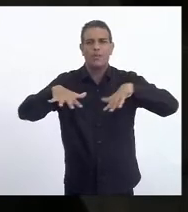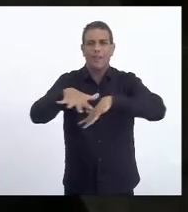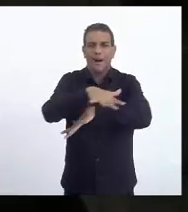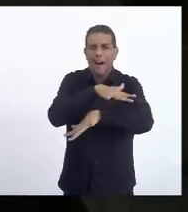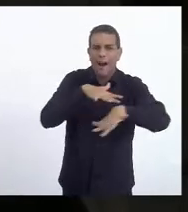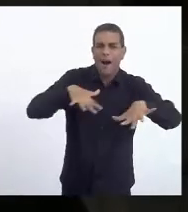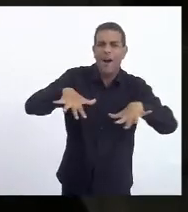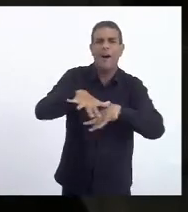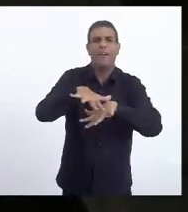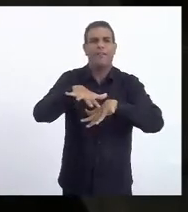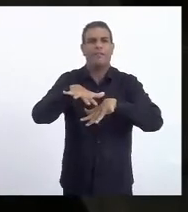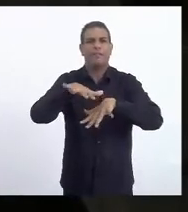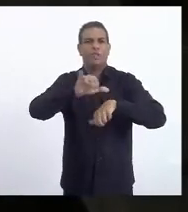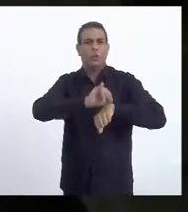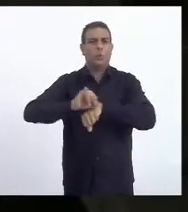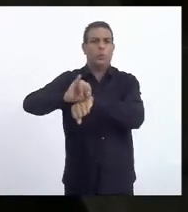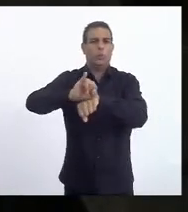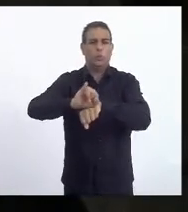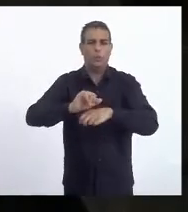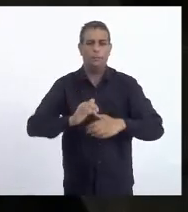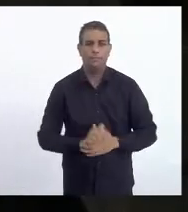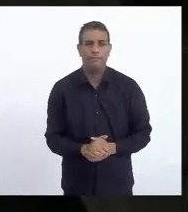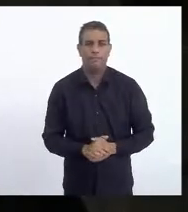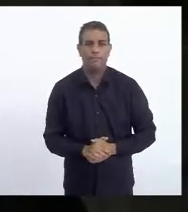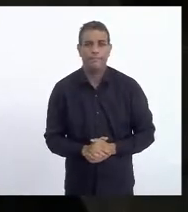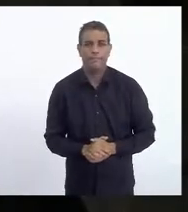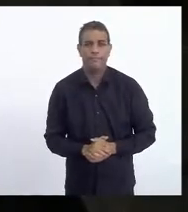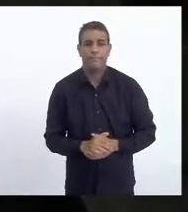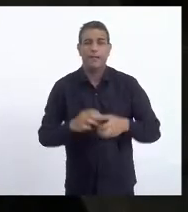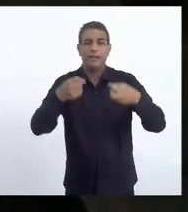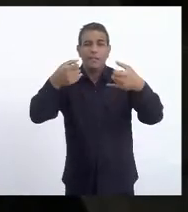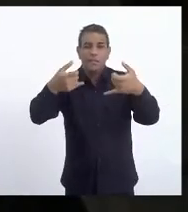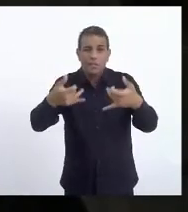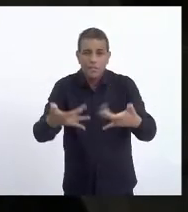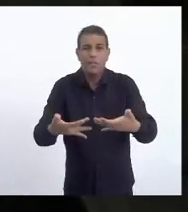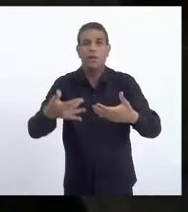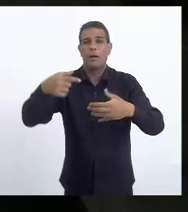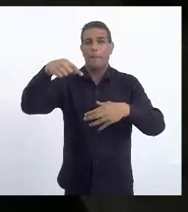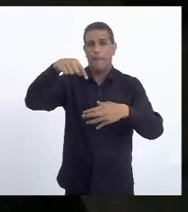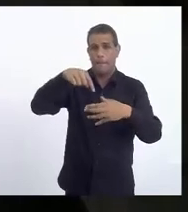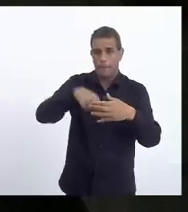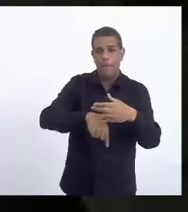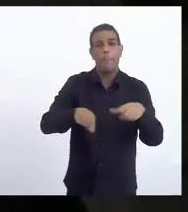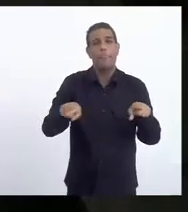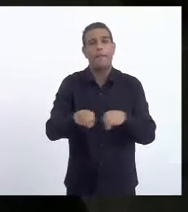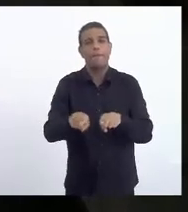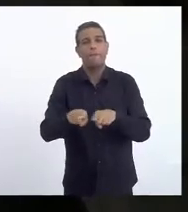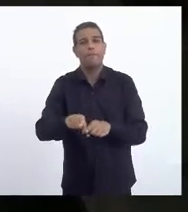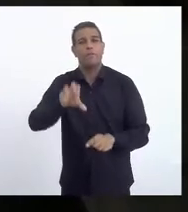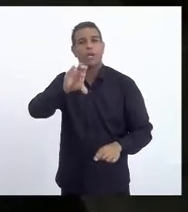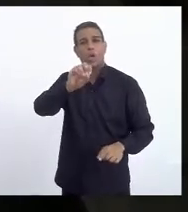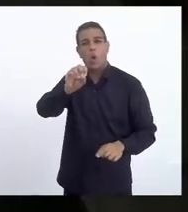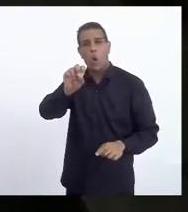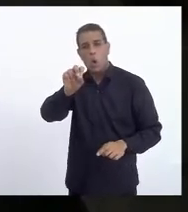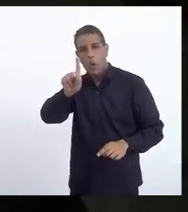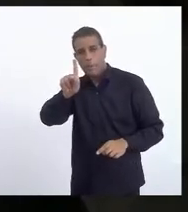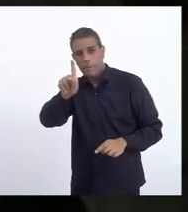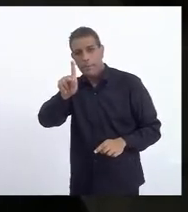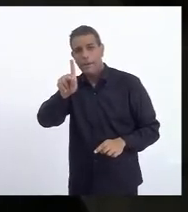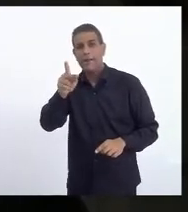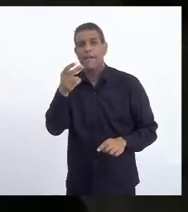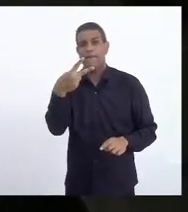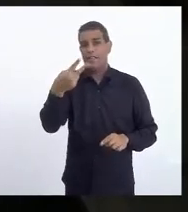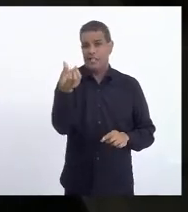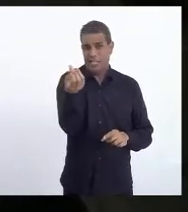região é da América do Sul por isso quero abordar esse tema e vou falar da Copa 26 daqui a pouco mas eu